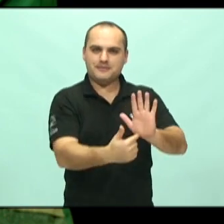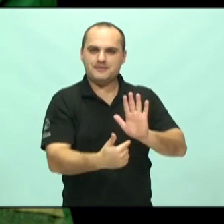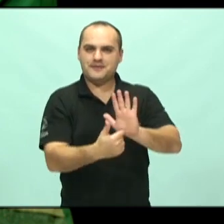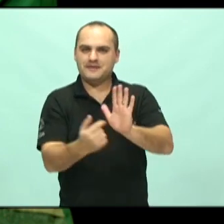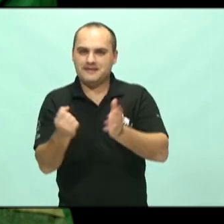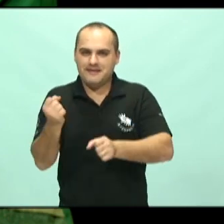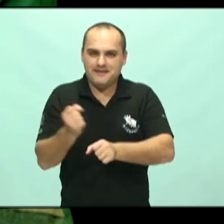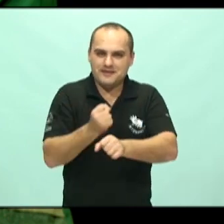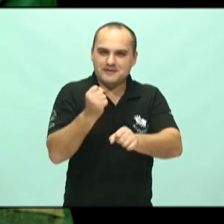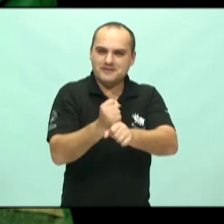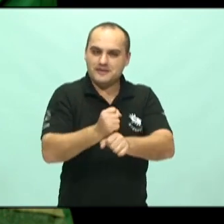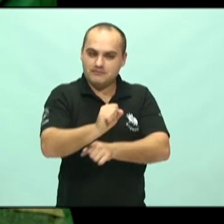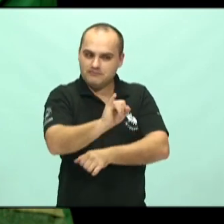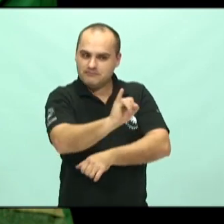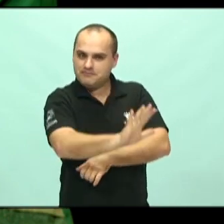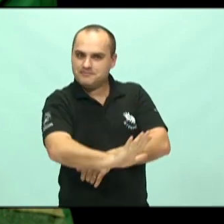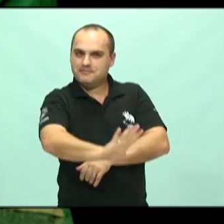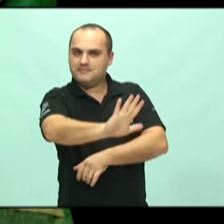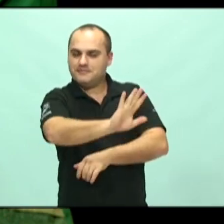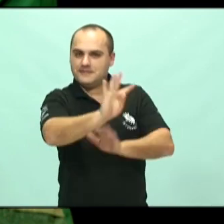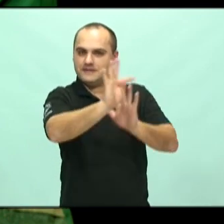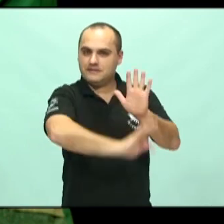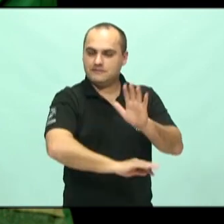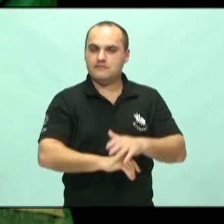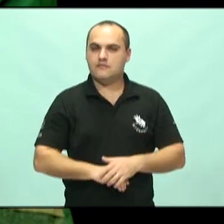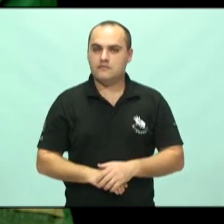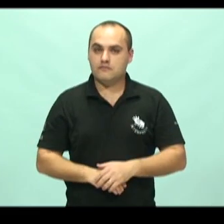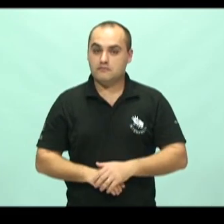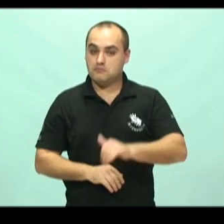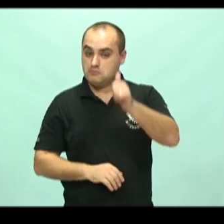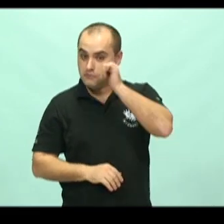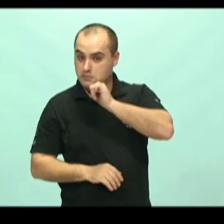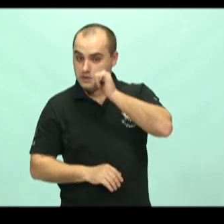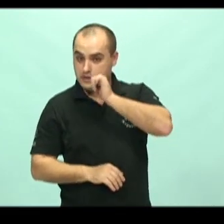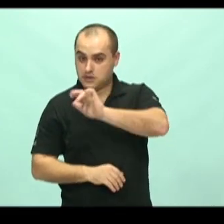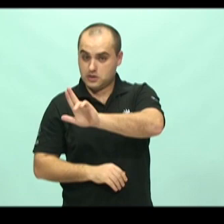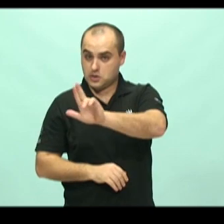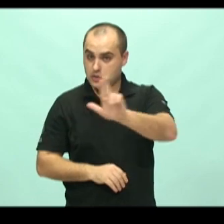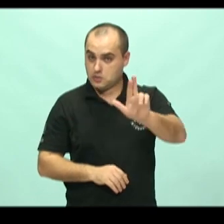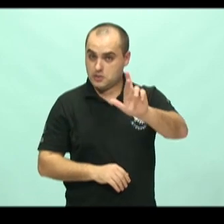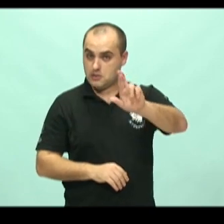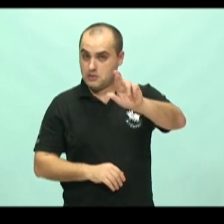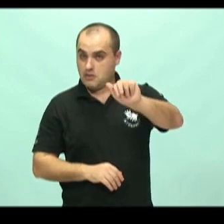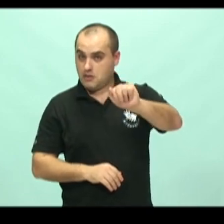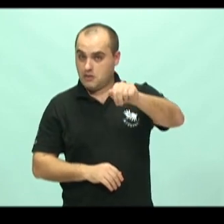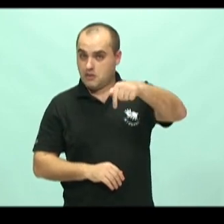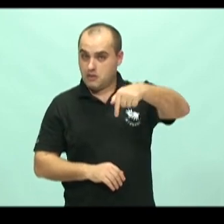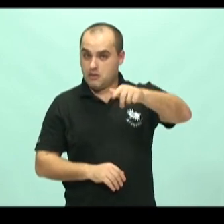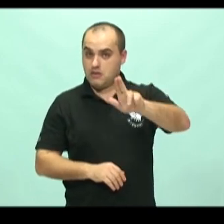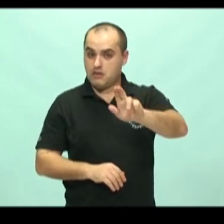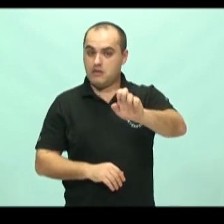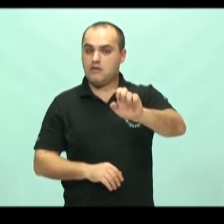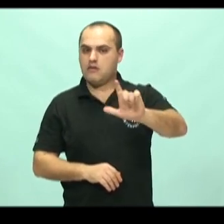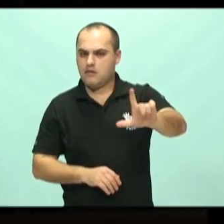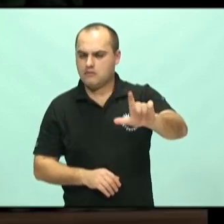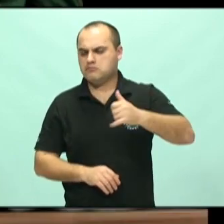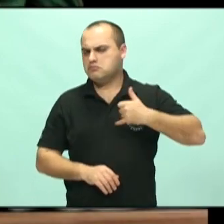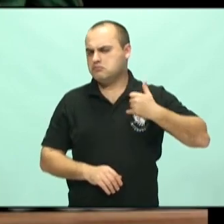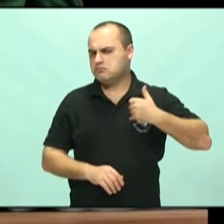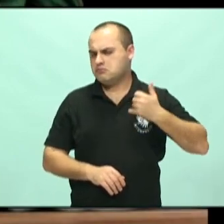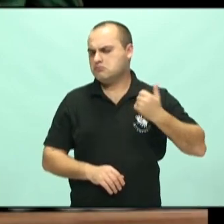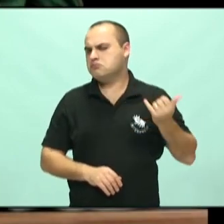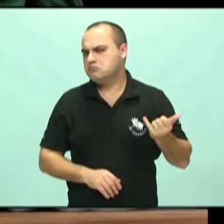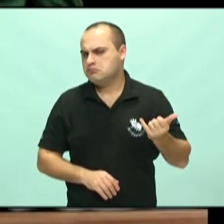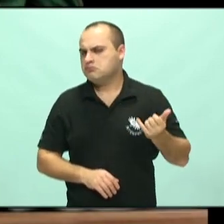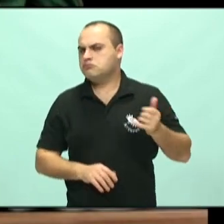narrativa dessa história, que é de uma menina chamada Raquel, que ela é uma criança de pouca idade, numa família